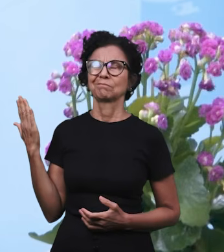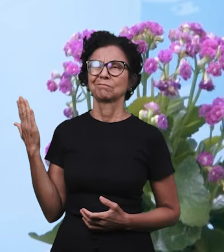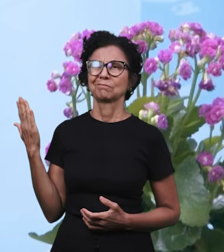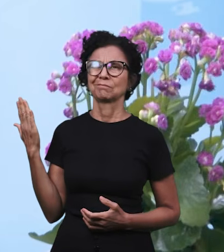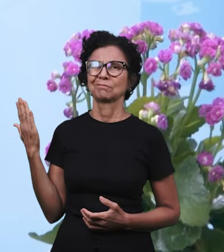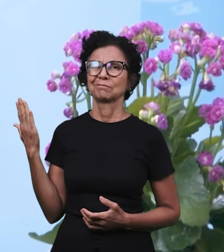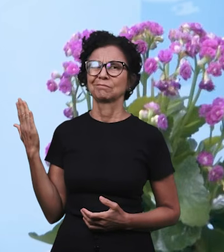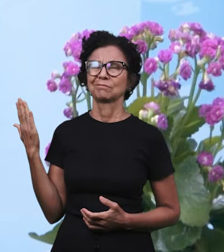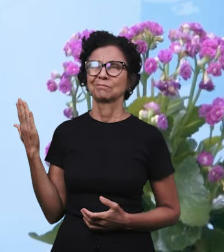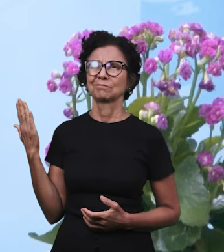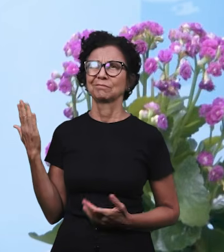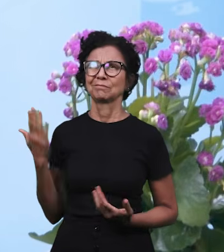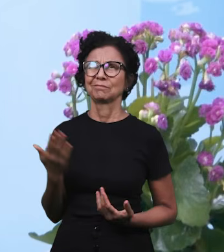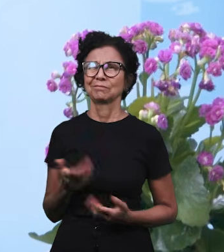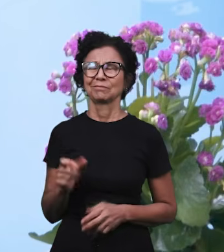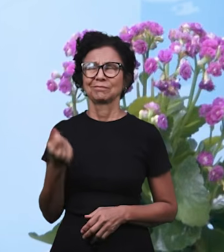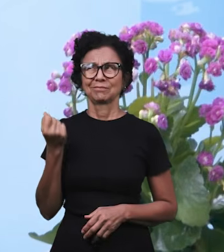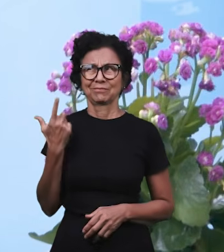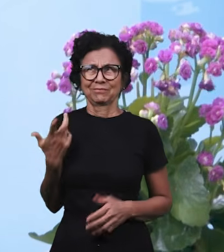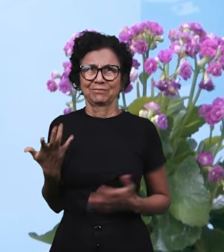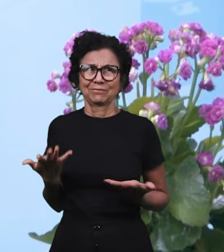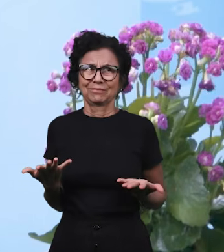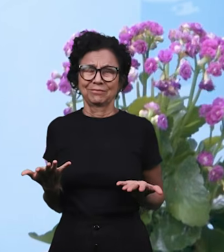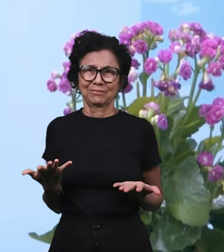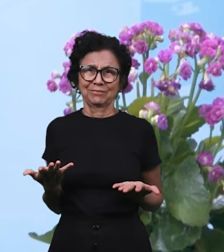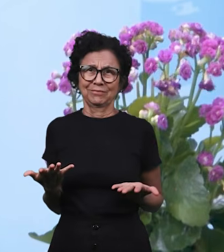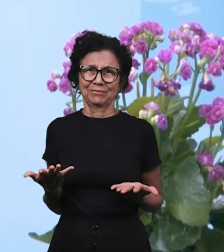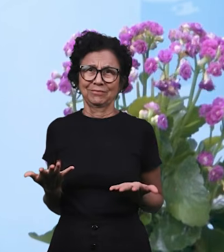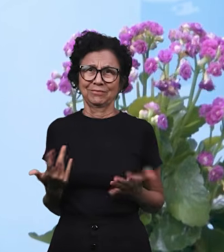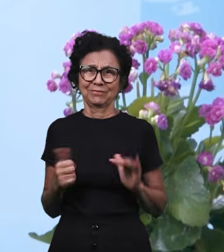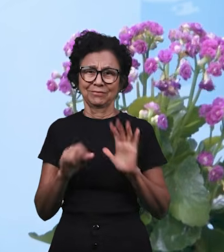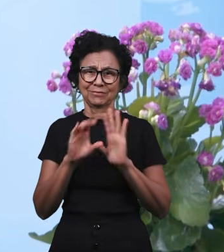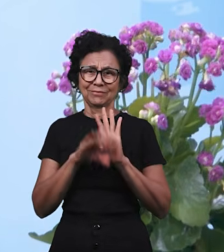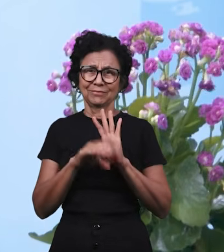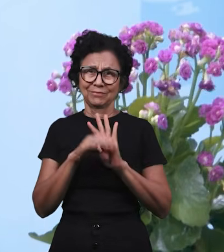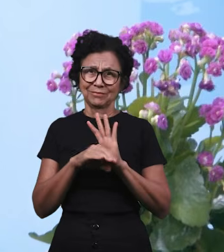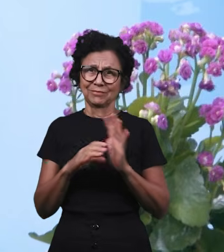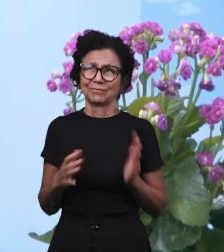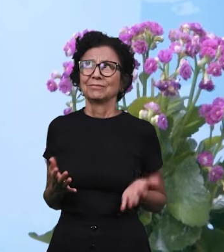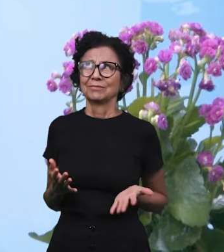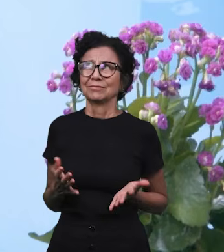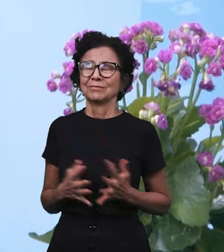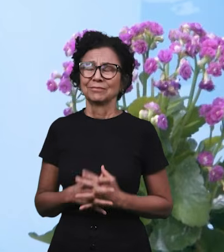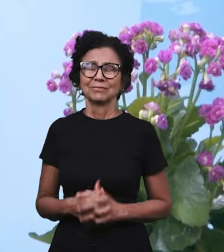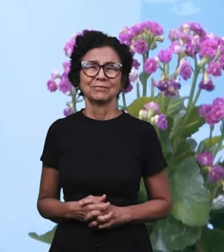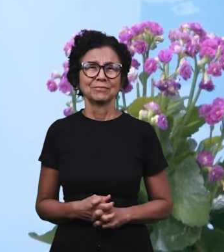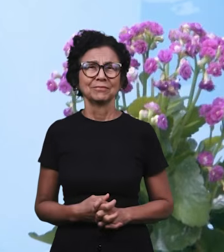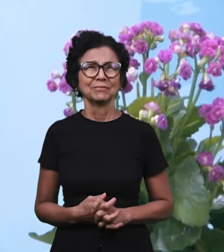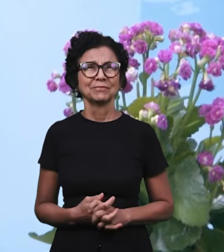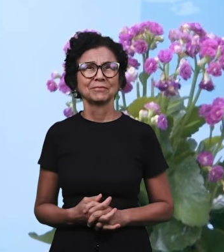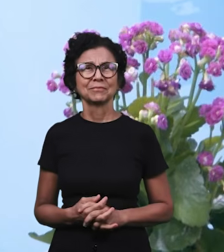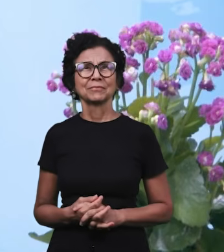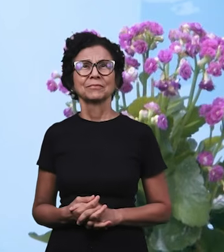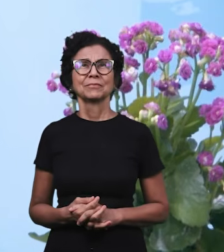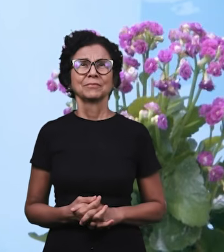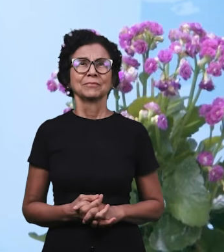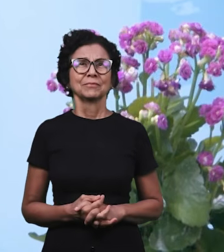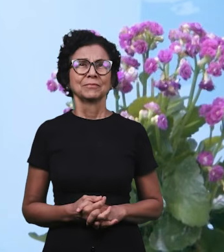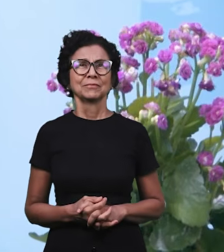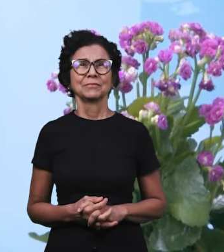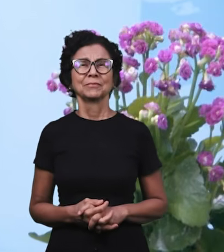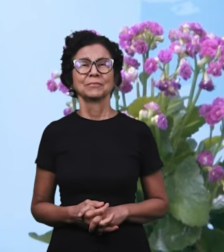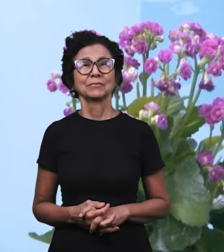é isso? Se eu fizer, se eu seguir mesmo, é isso, no literal. Para